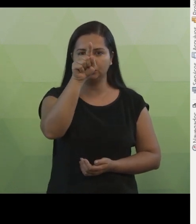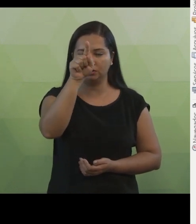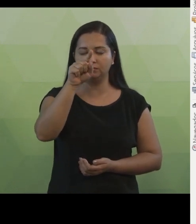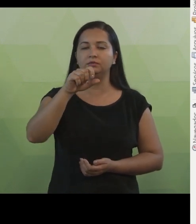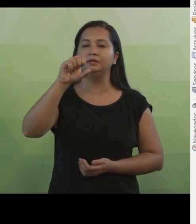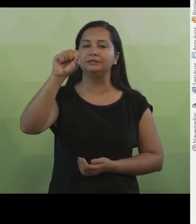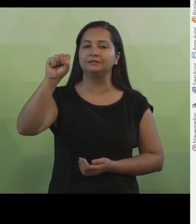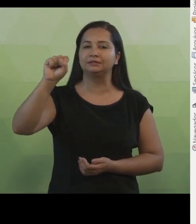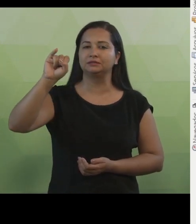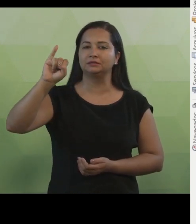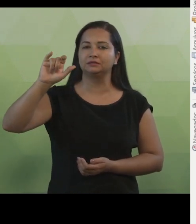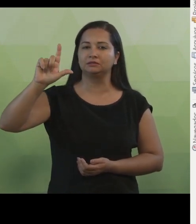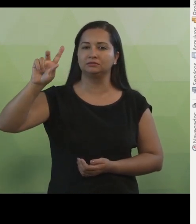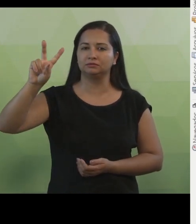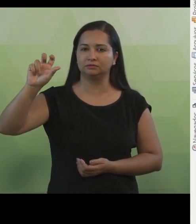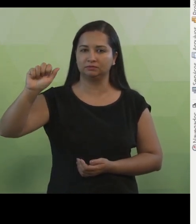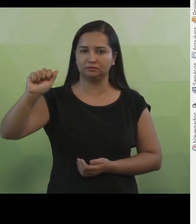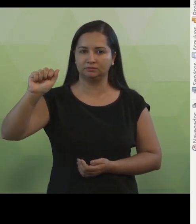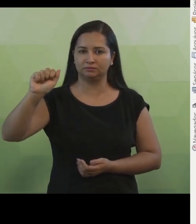Nome,